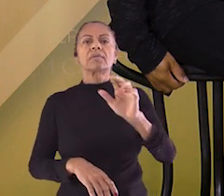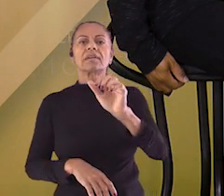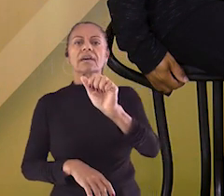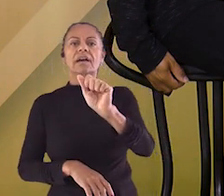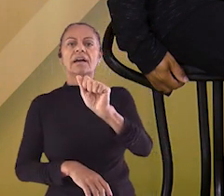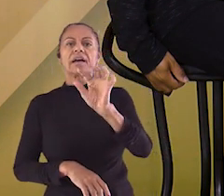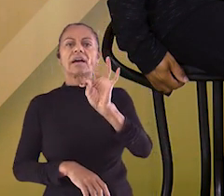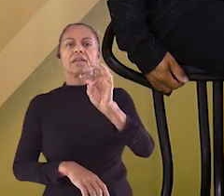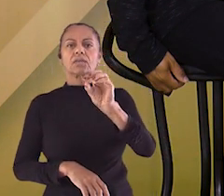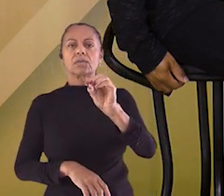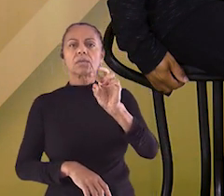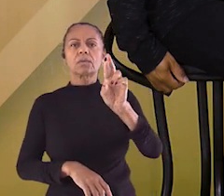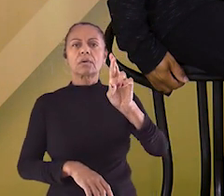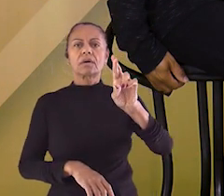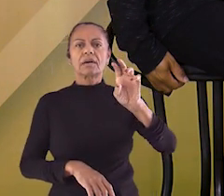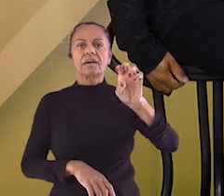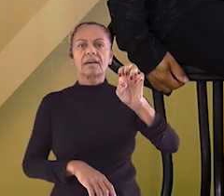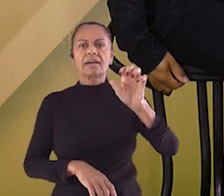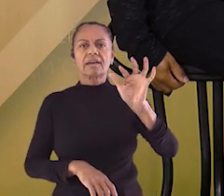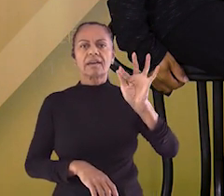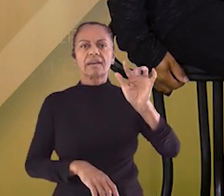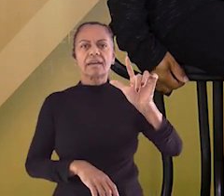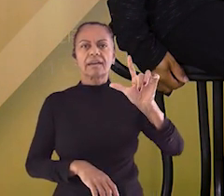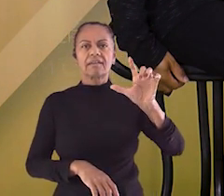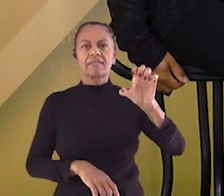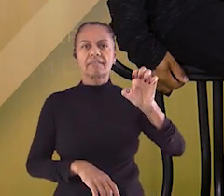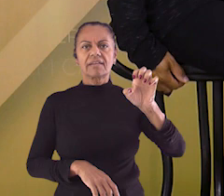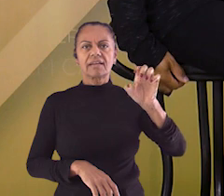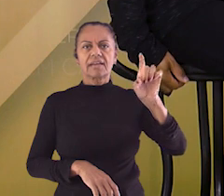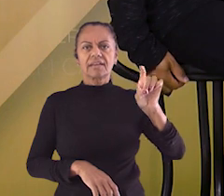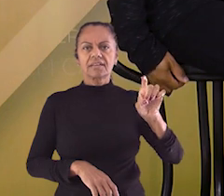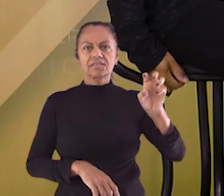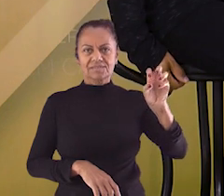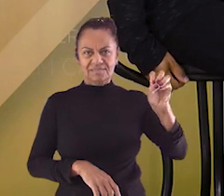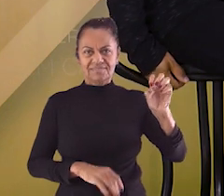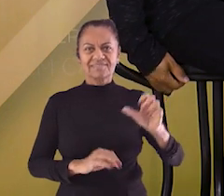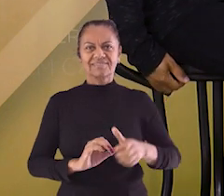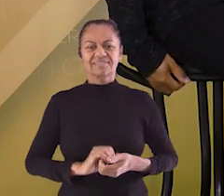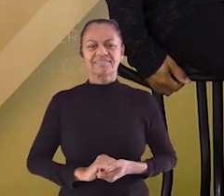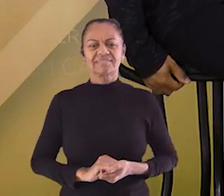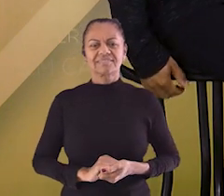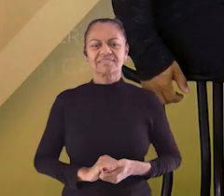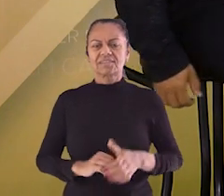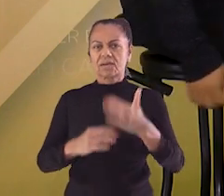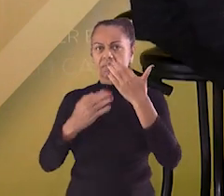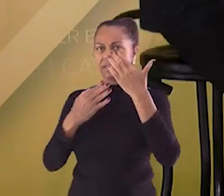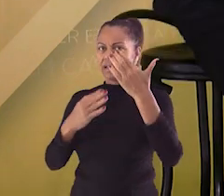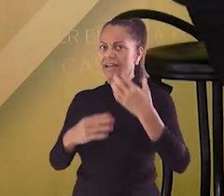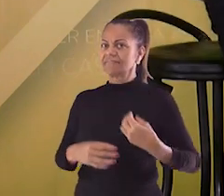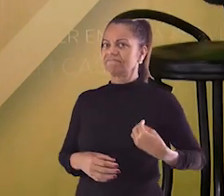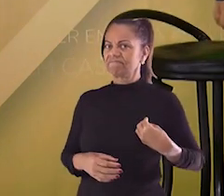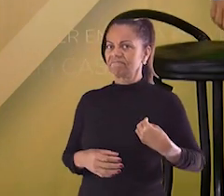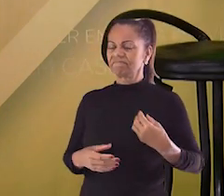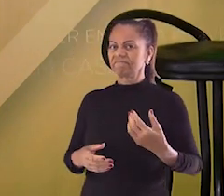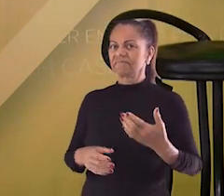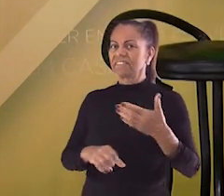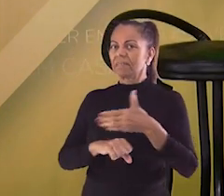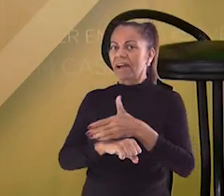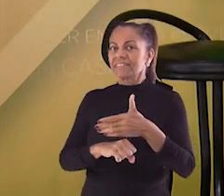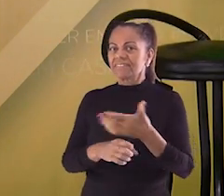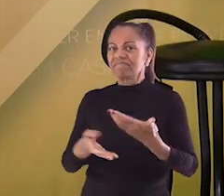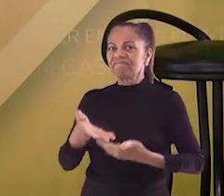casos. Isso se chama ato reflexo. Obrigada, Stefano. Por nada. Estamos aqui para isso.